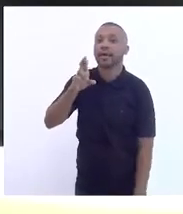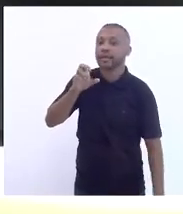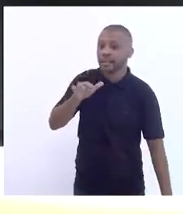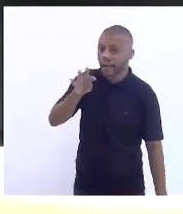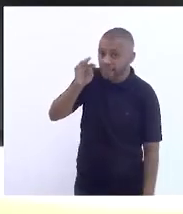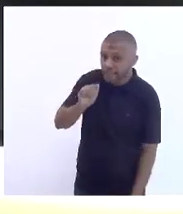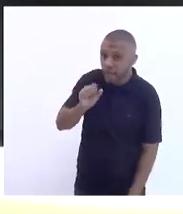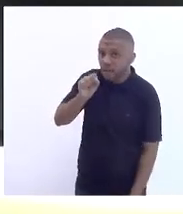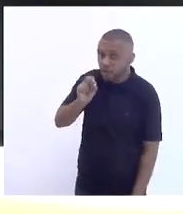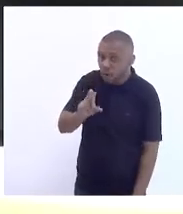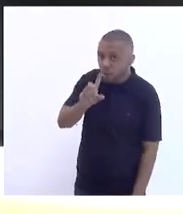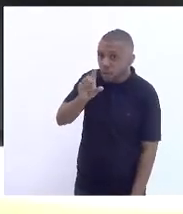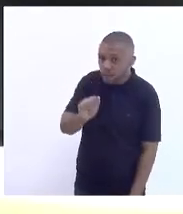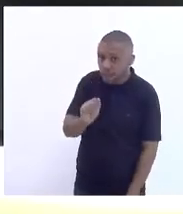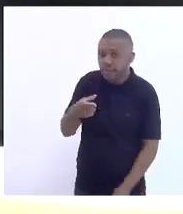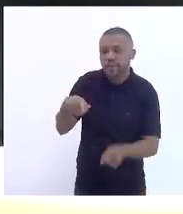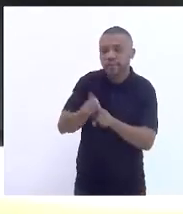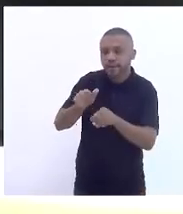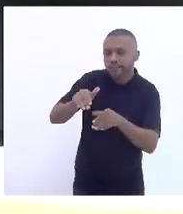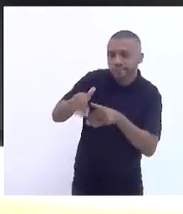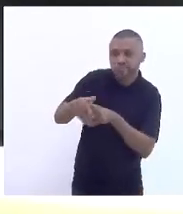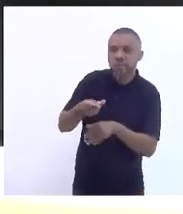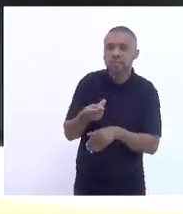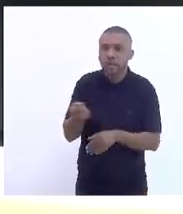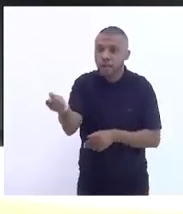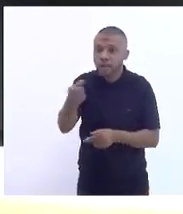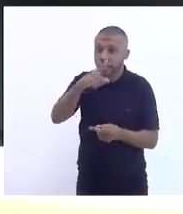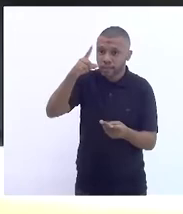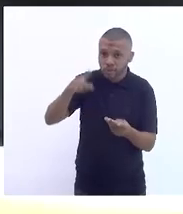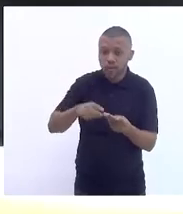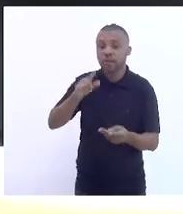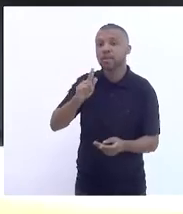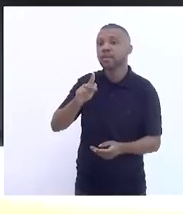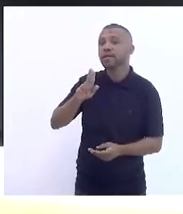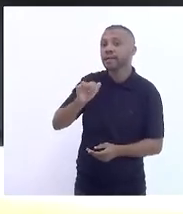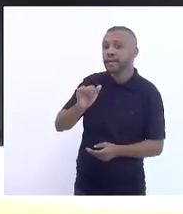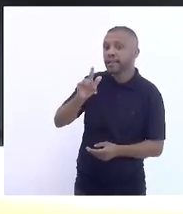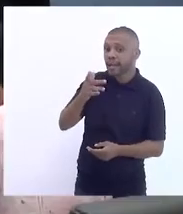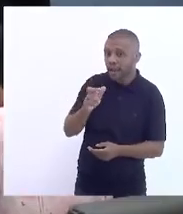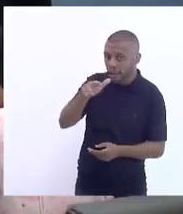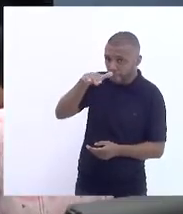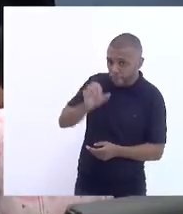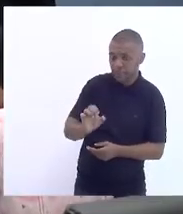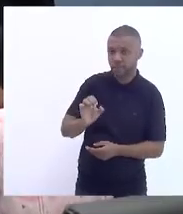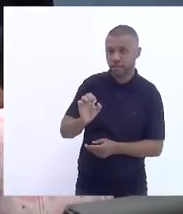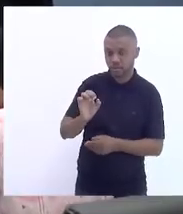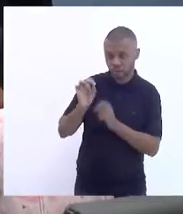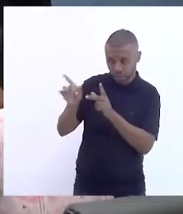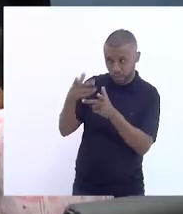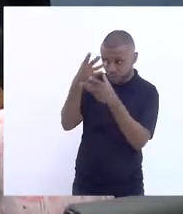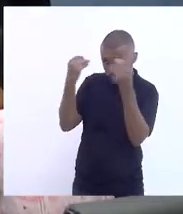a pouquinho também tem que sair né e em seguida Guilherme tá bom Guilherme não esqueci de você não